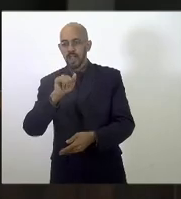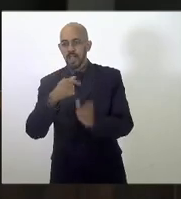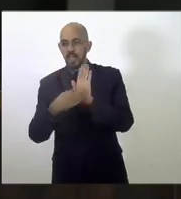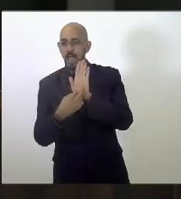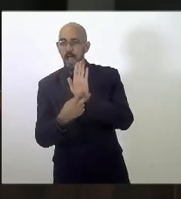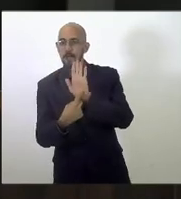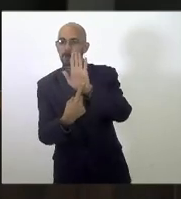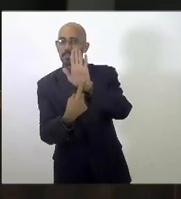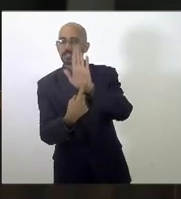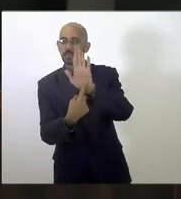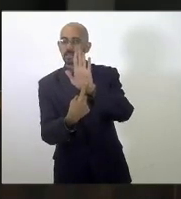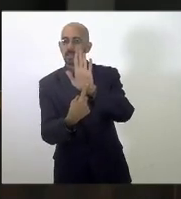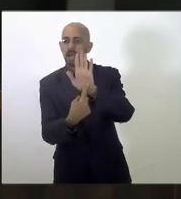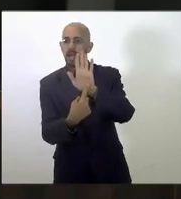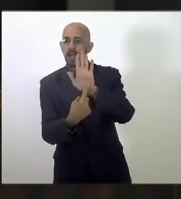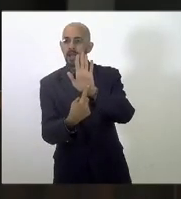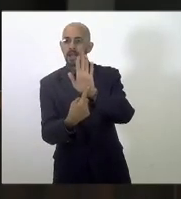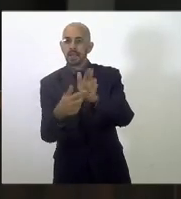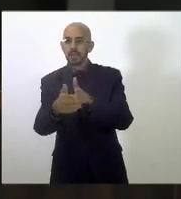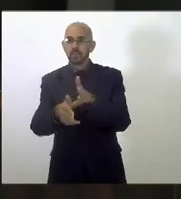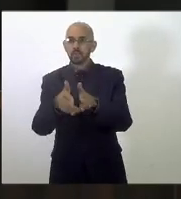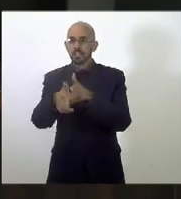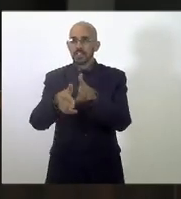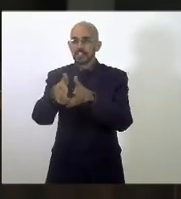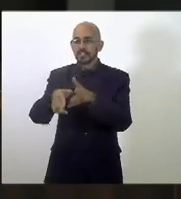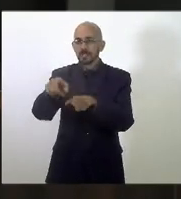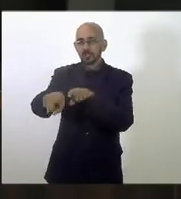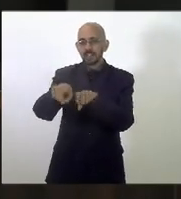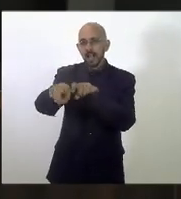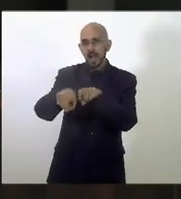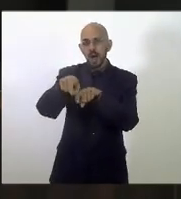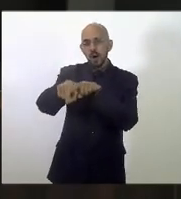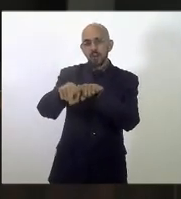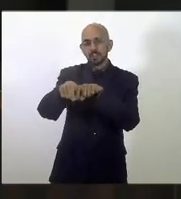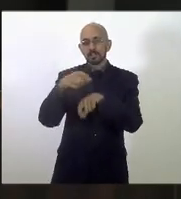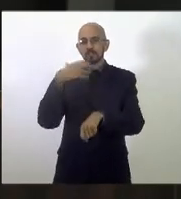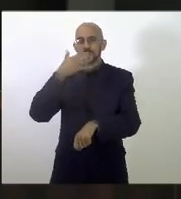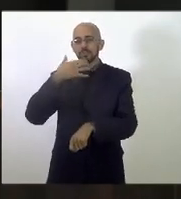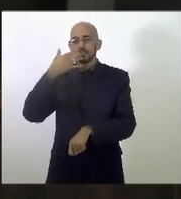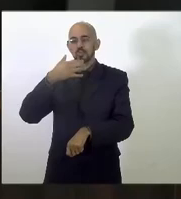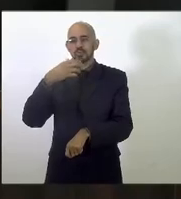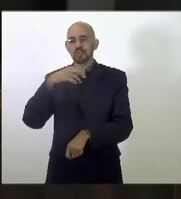favor, o trenzinho do Caipira, música de Heitor Villa-Lobos